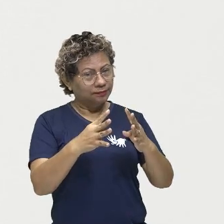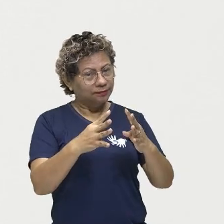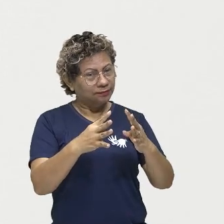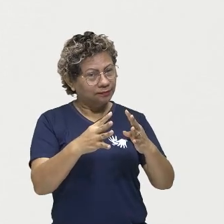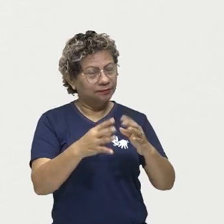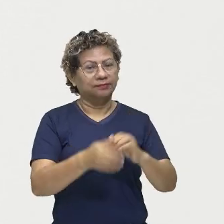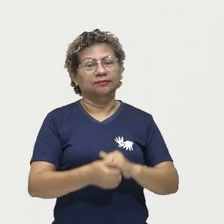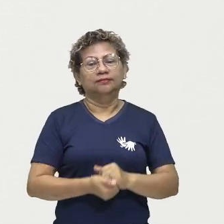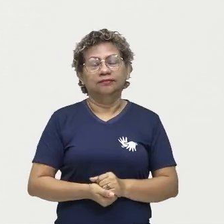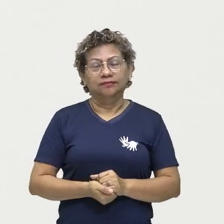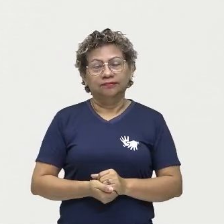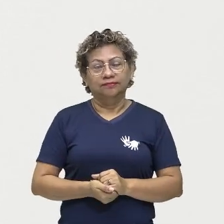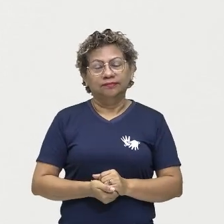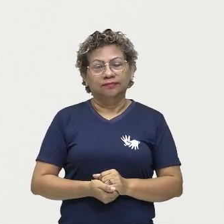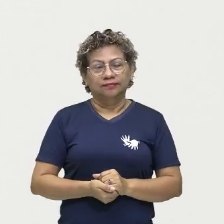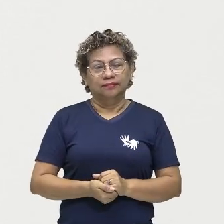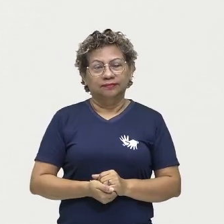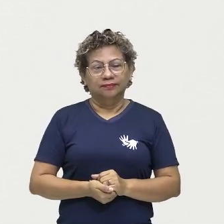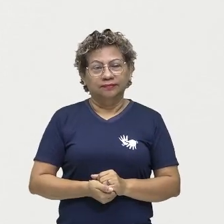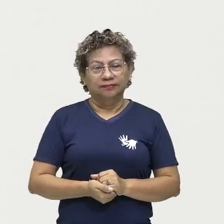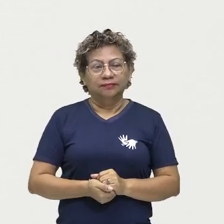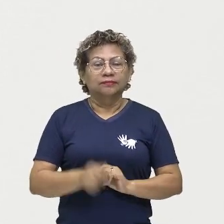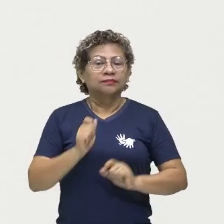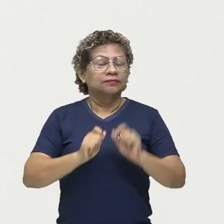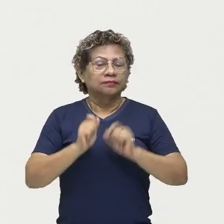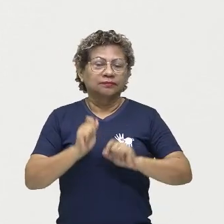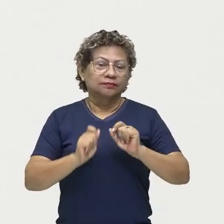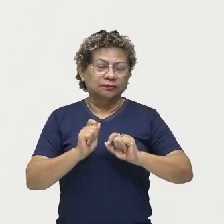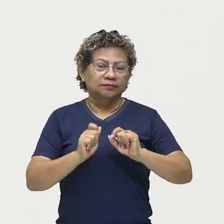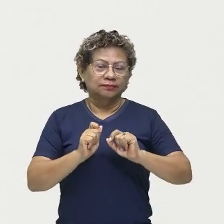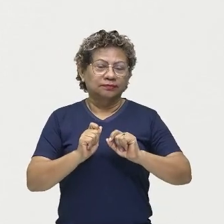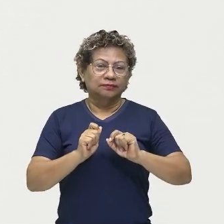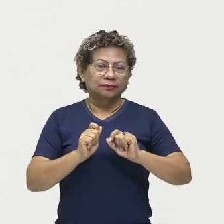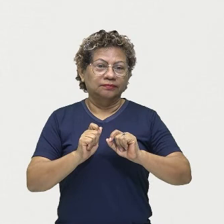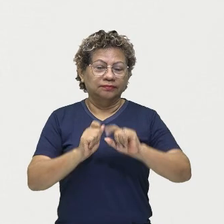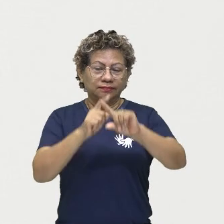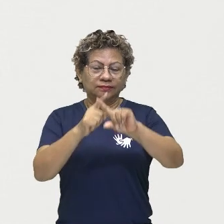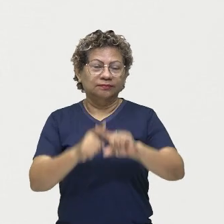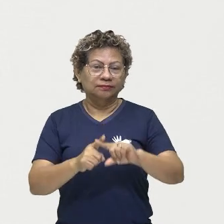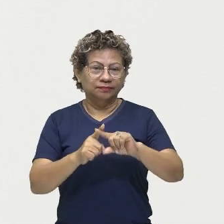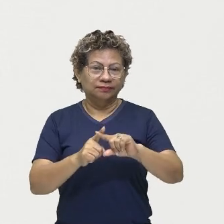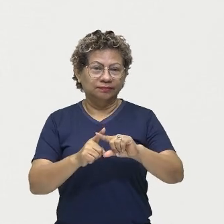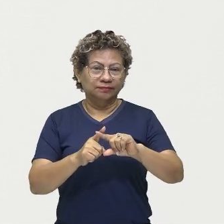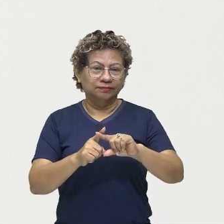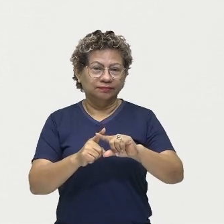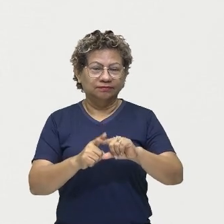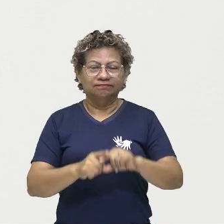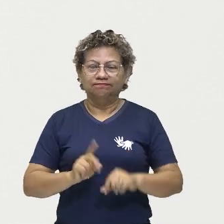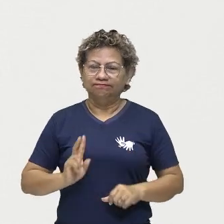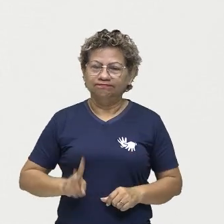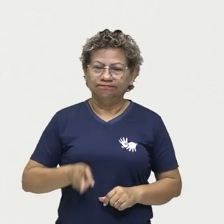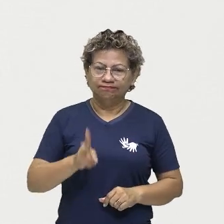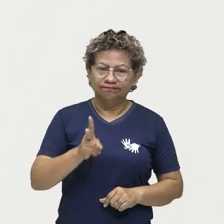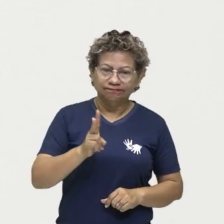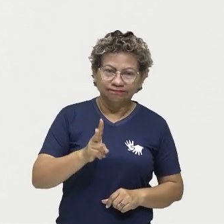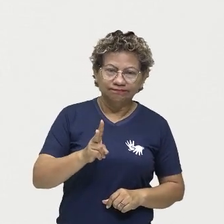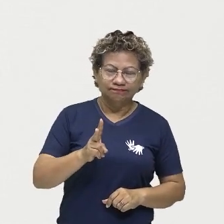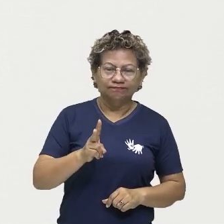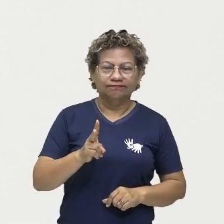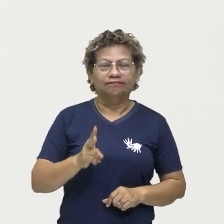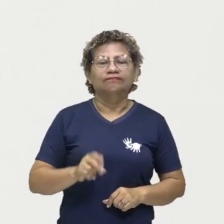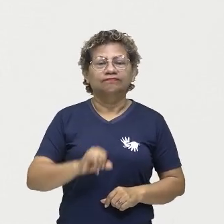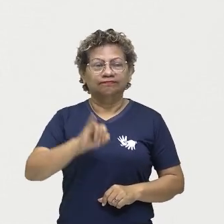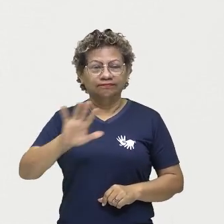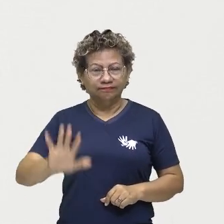São Paulo, diz o seguinte: o segmento da perpendicular traçada de um vértice de um